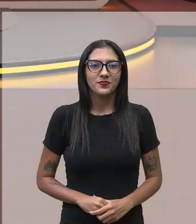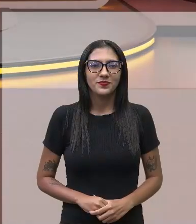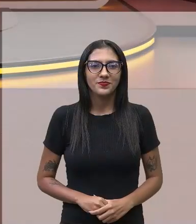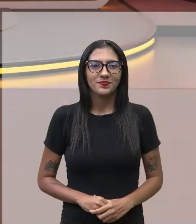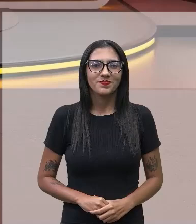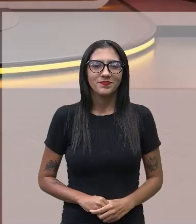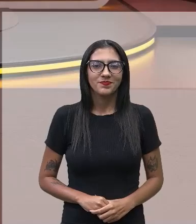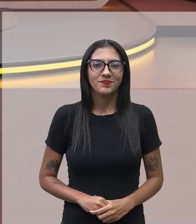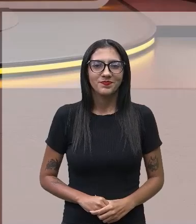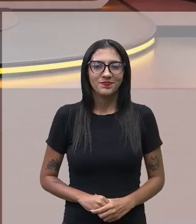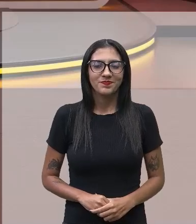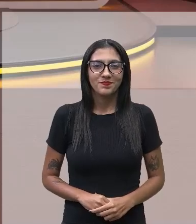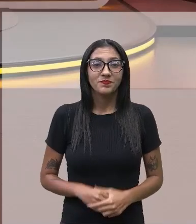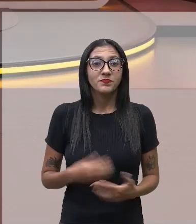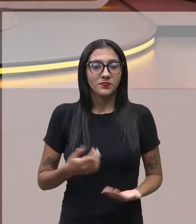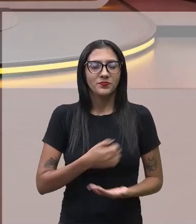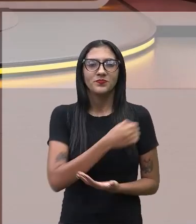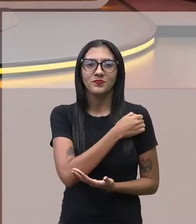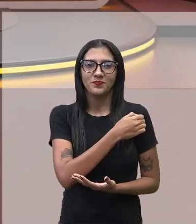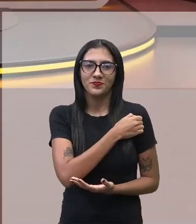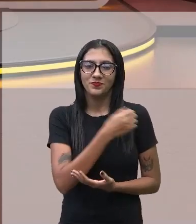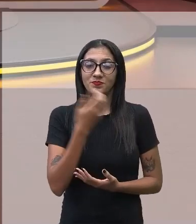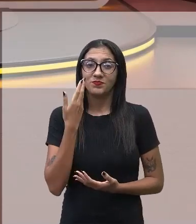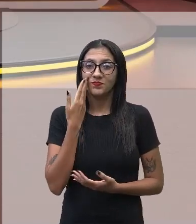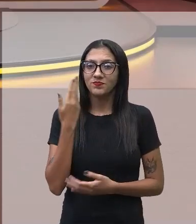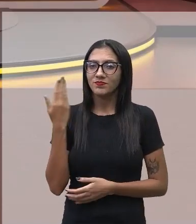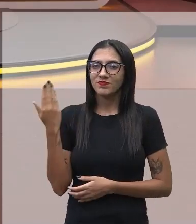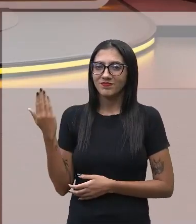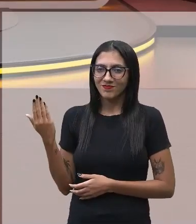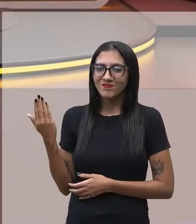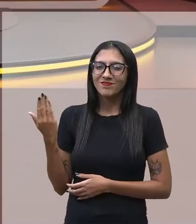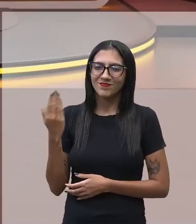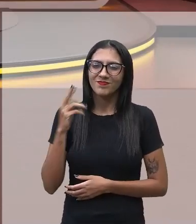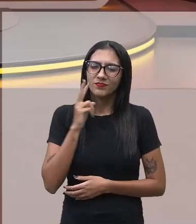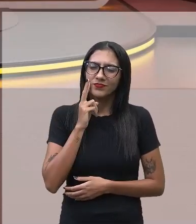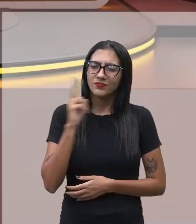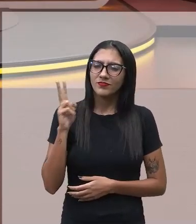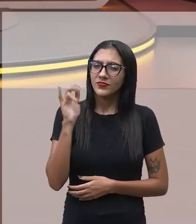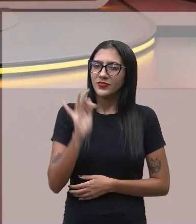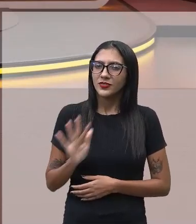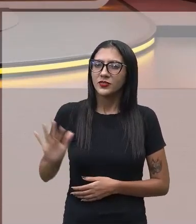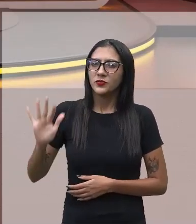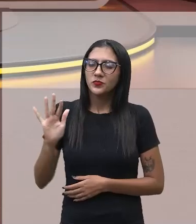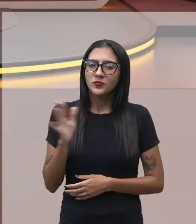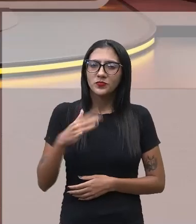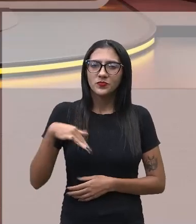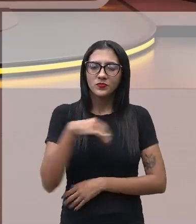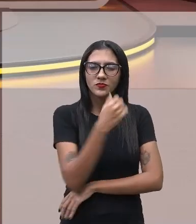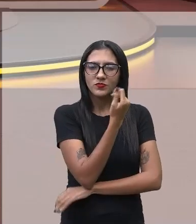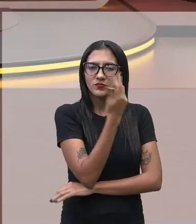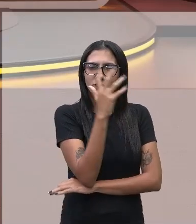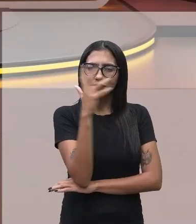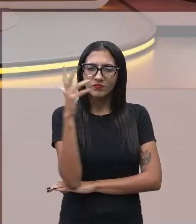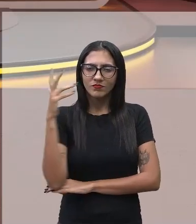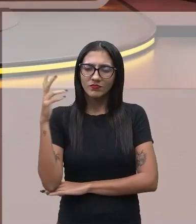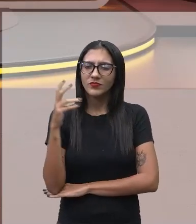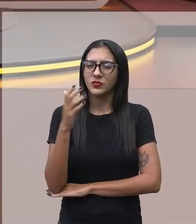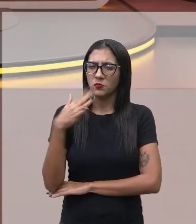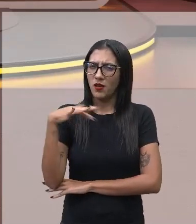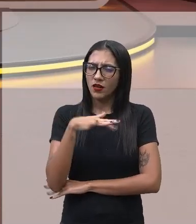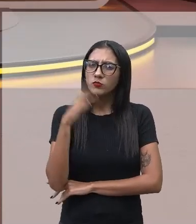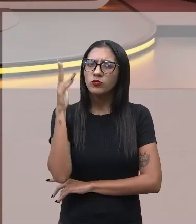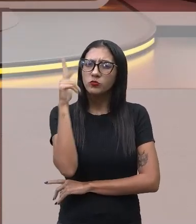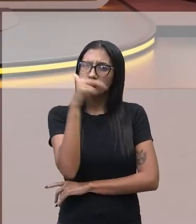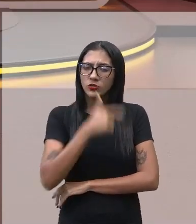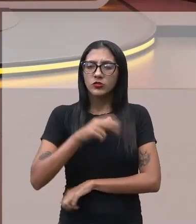E é isso então, gente, conforme estamos voando sobre essa paisagem aqui, estamos observando uma área muito bem